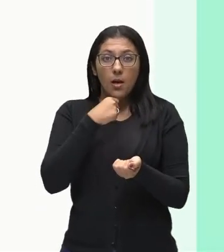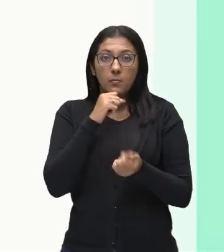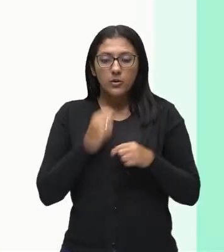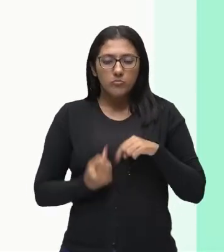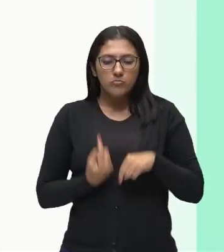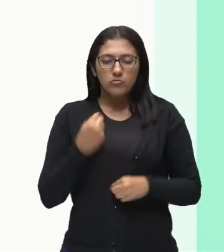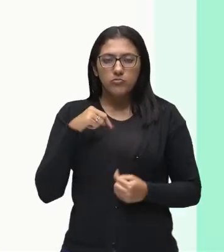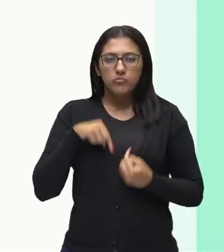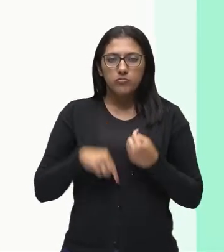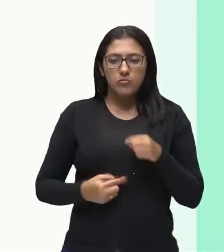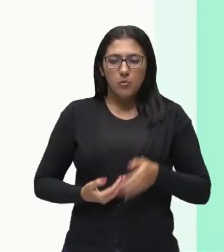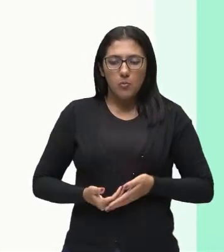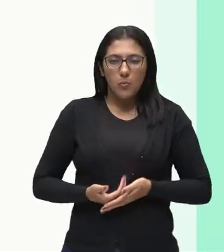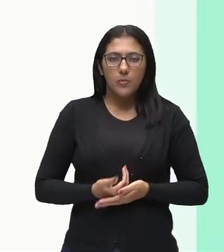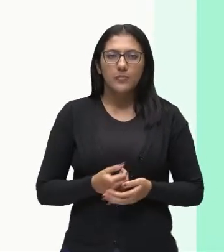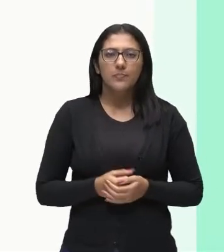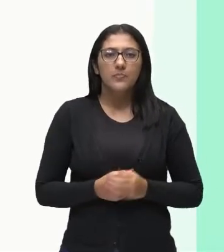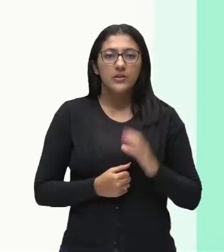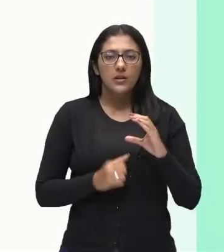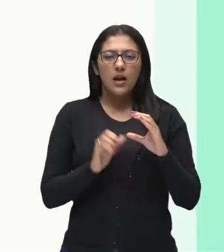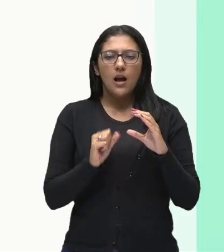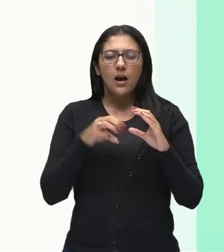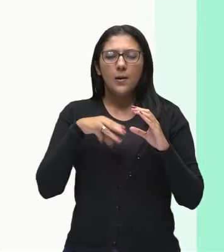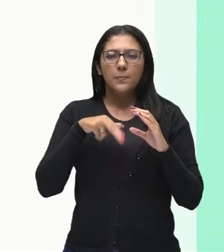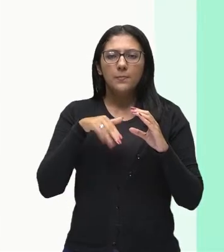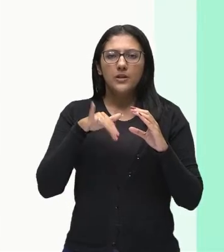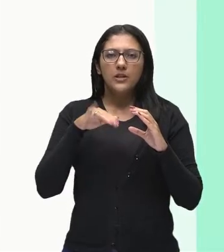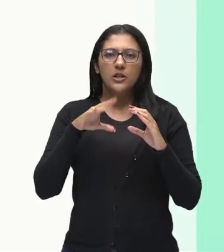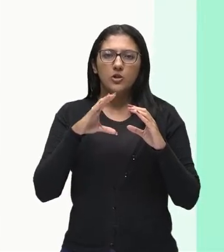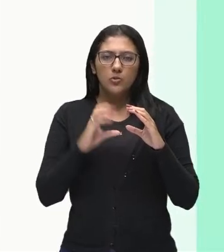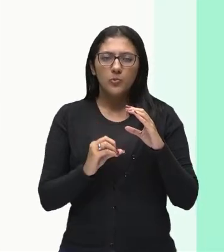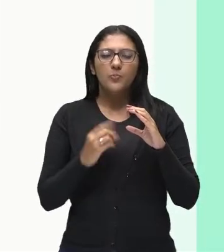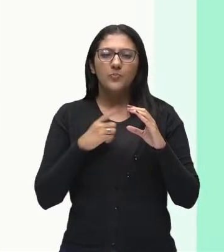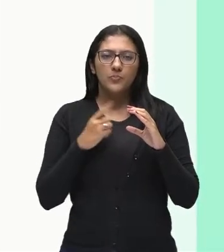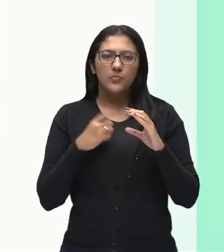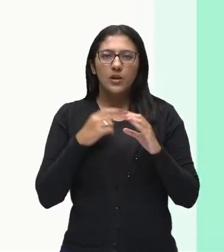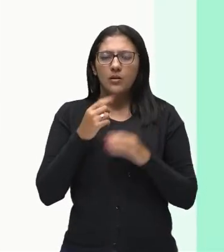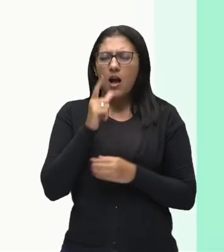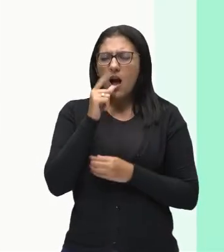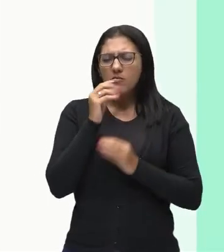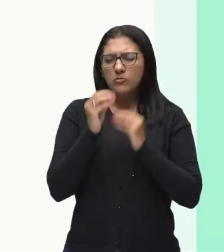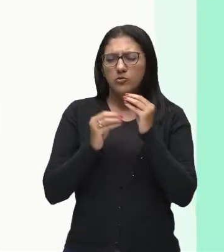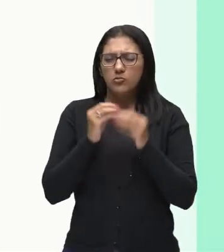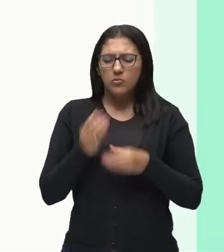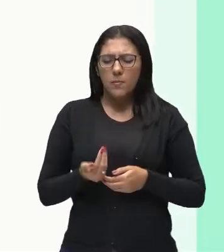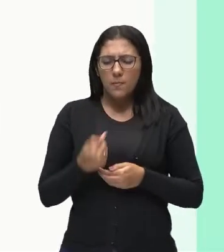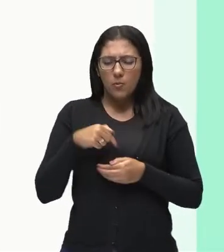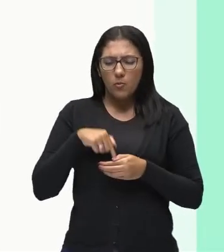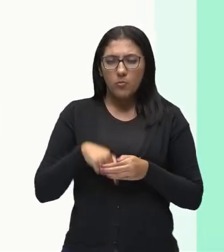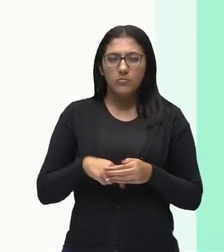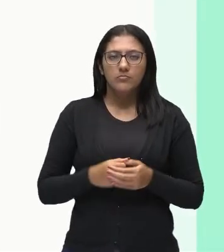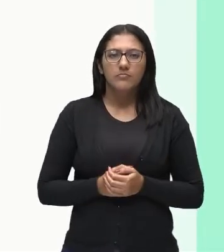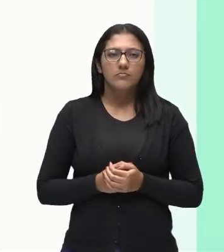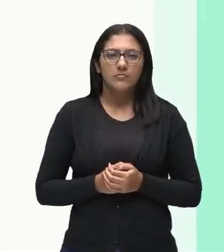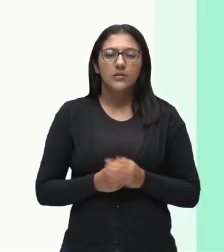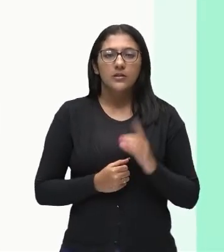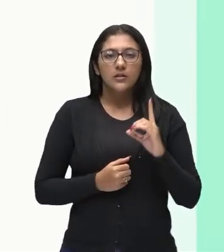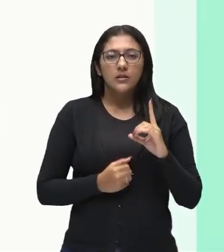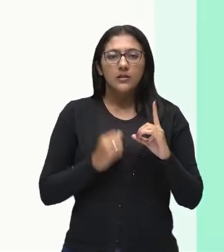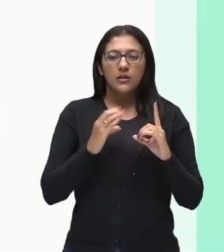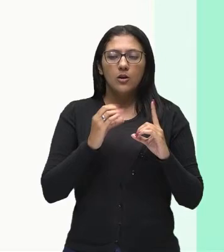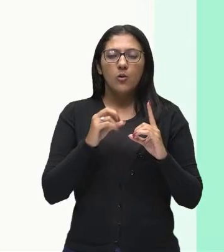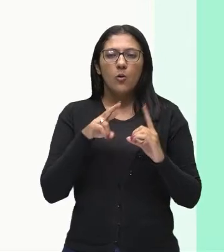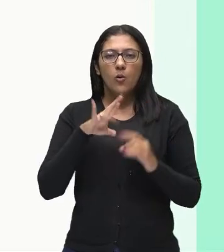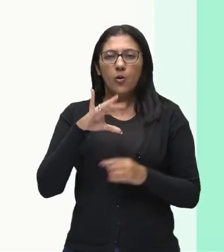Âmnio, cuja função é evitar o ressecamento do embrião. Córeo, ou córion também, tá, gente? Cuja